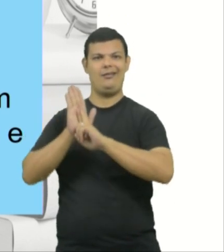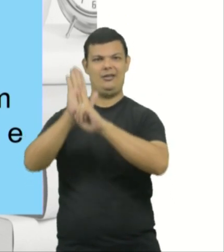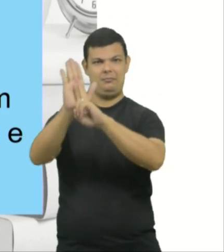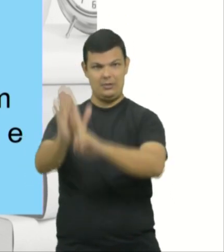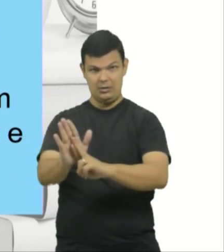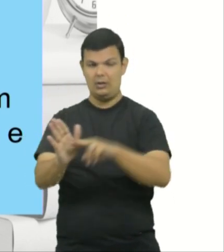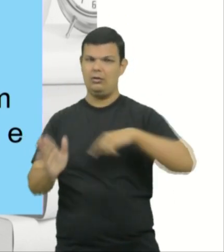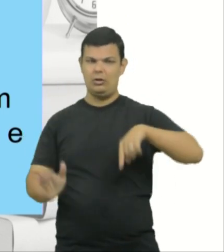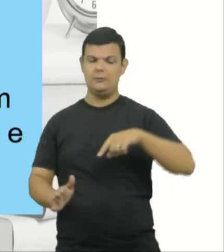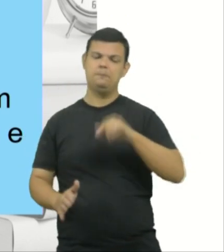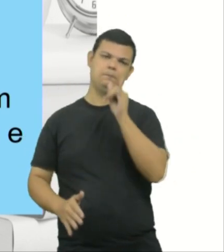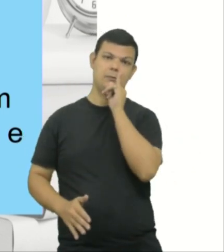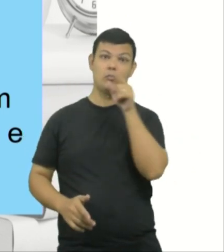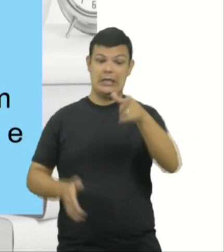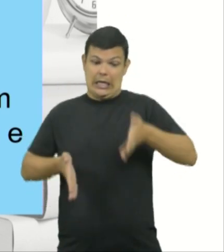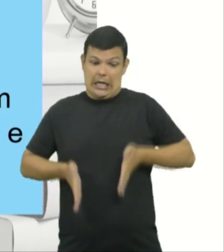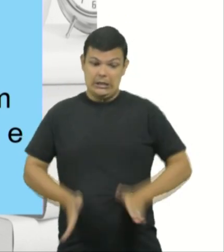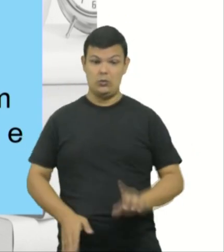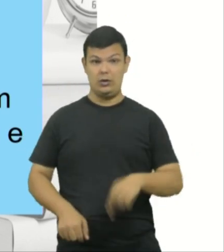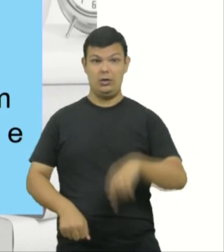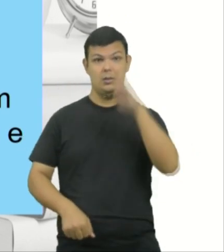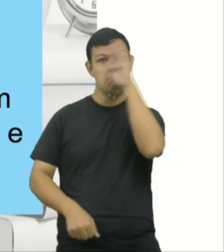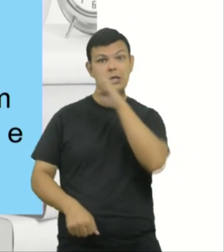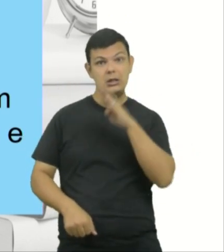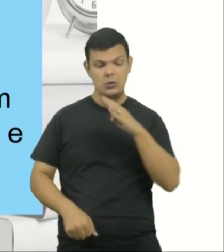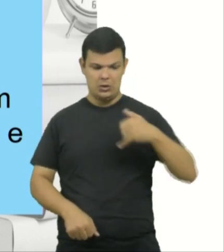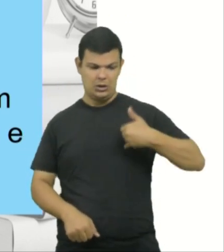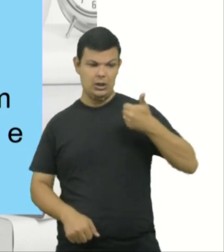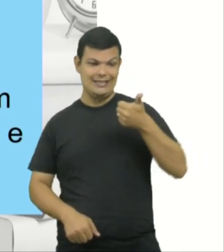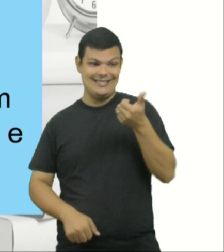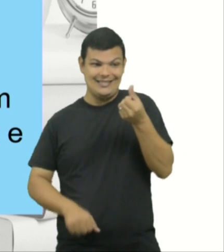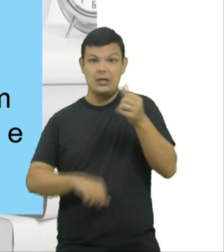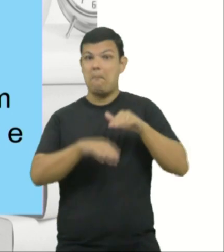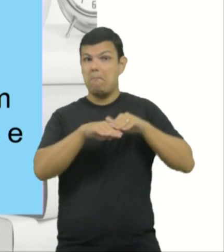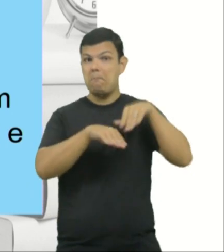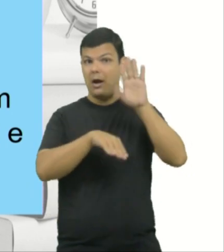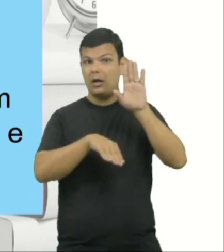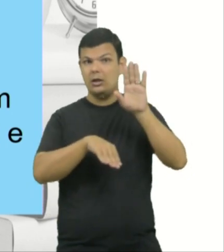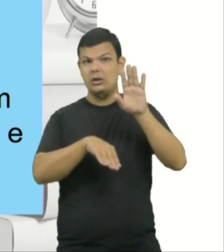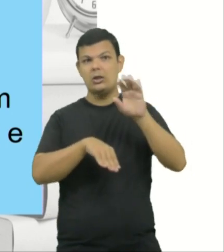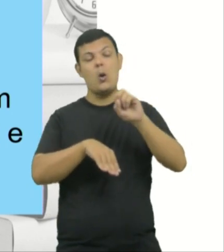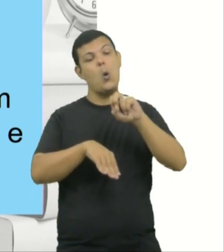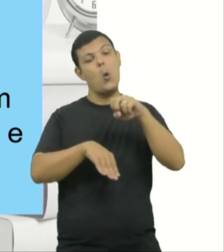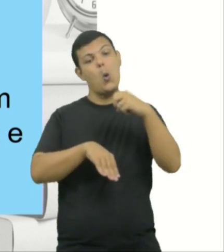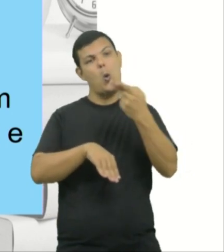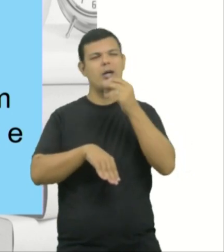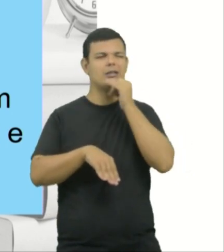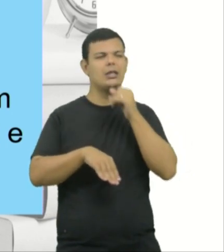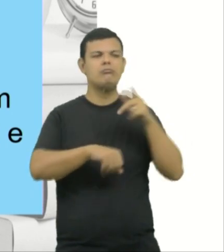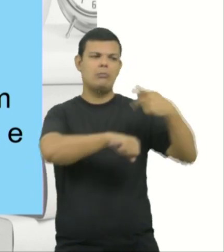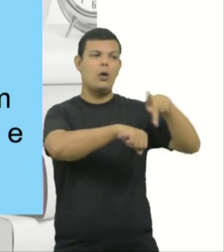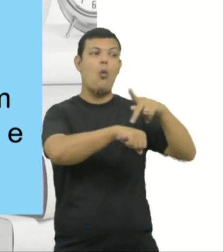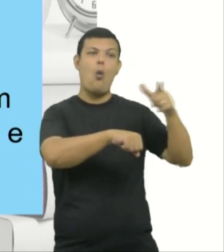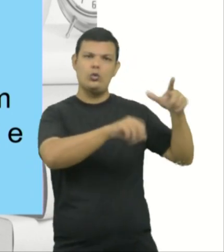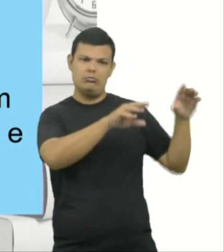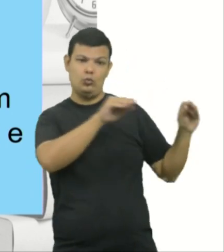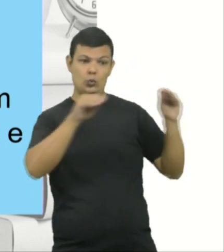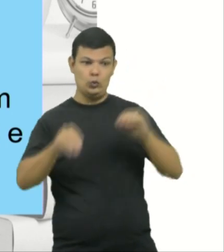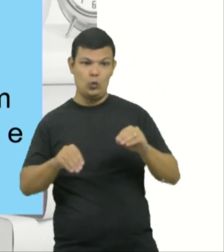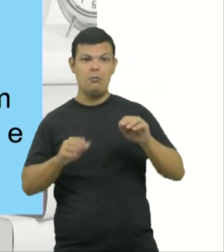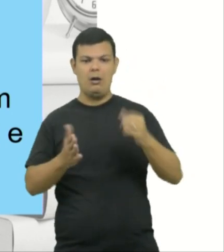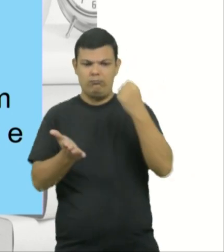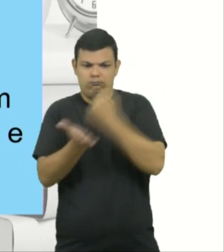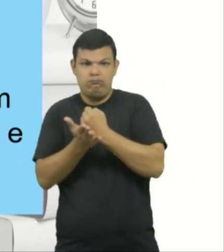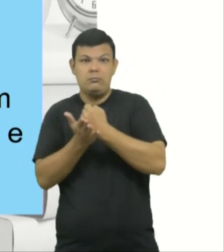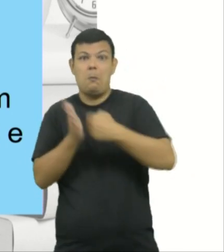for nascido no Brasil, maior de 16 anos, ou naturalizado cidadão brasileiro,